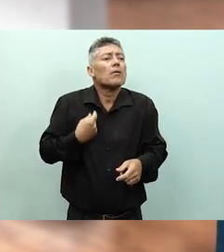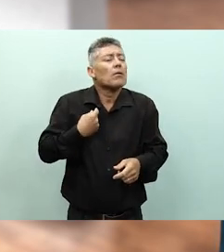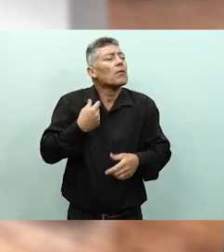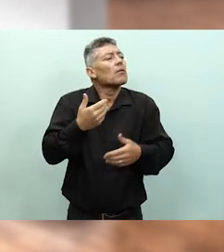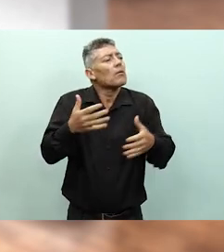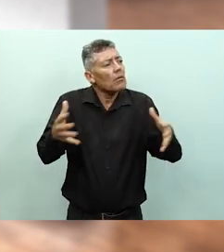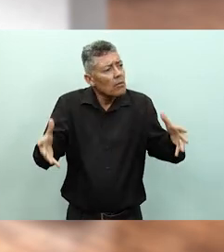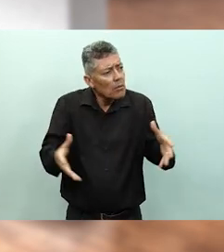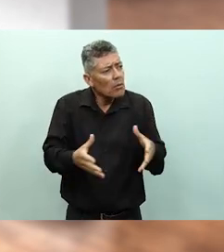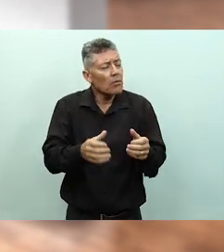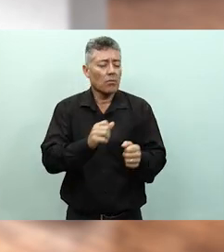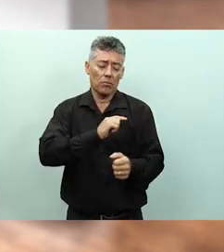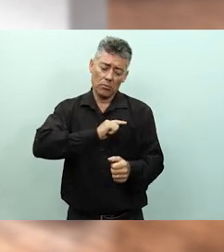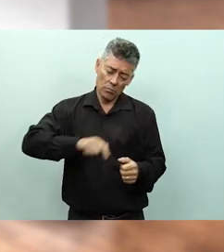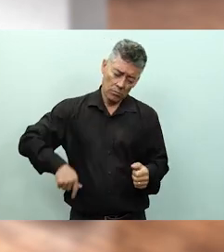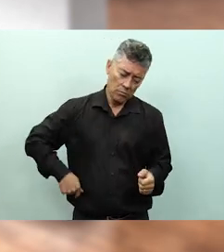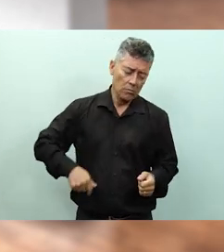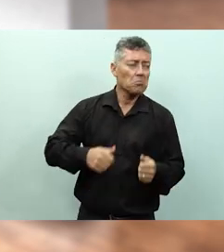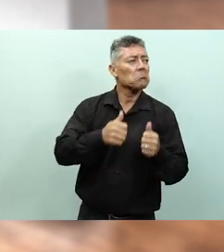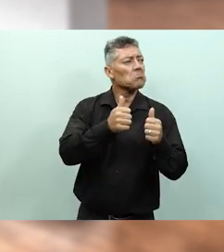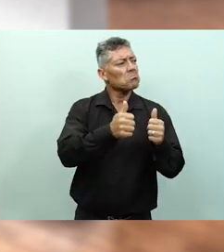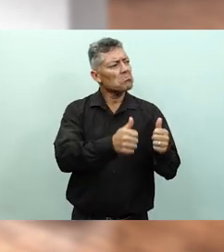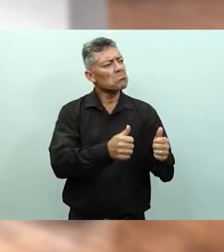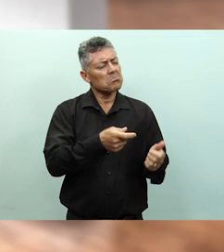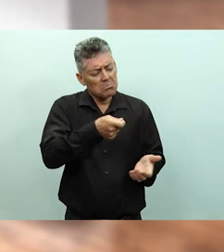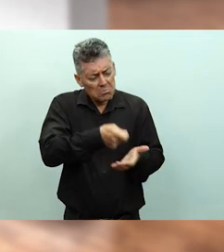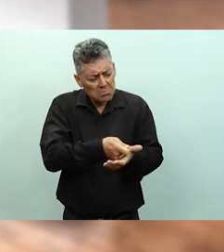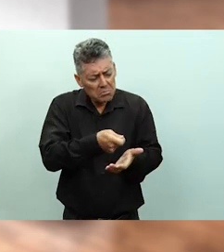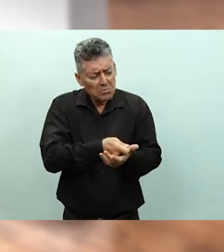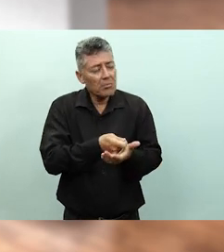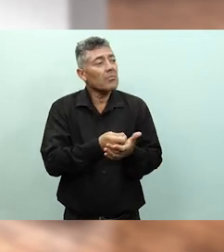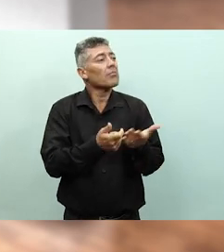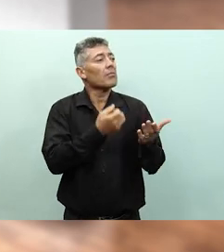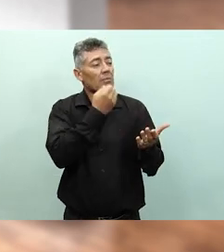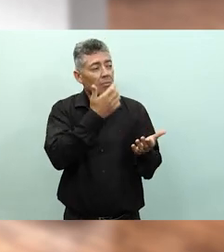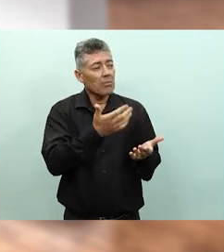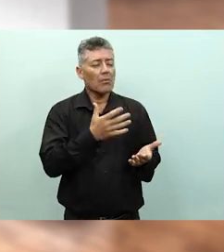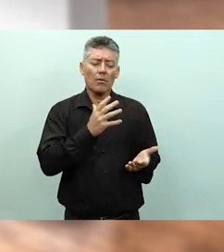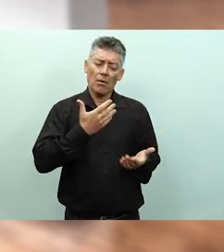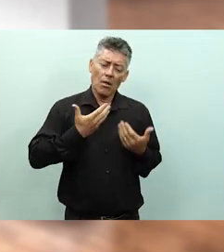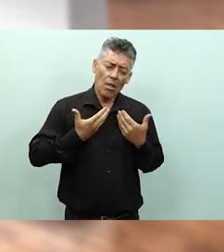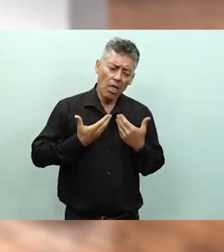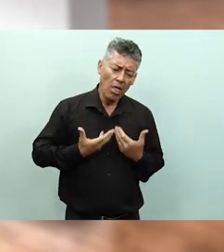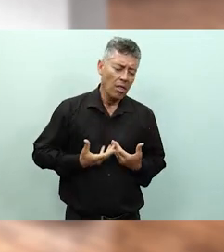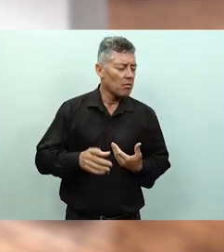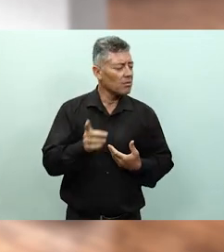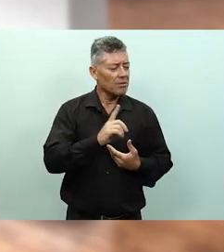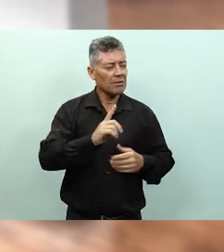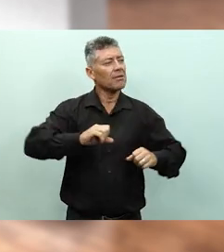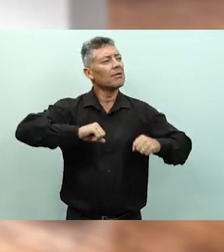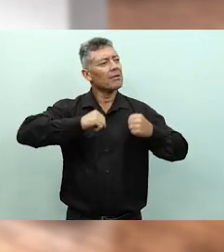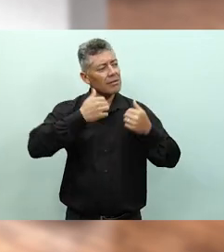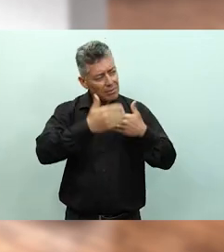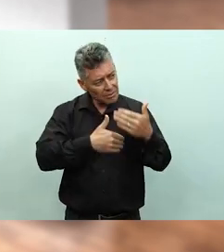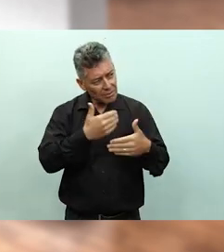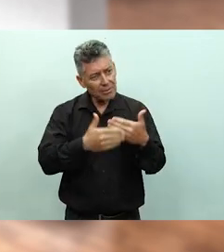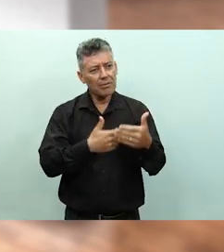Quem convivia com ela conta que a governadora era muito exigente e incansável no trabalho. Uma